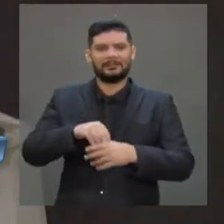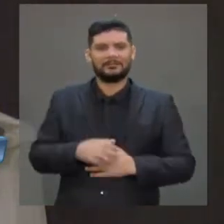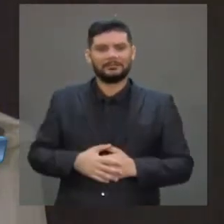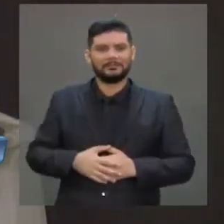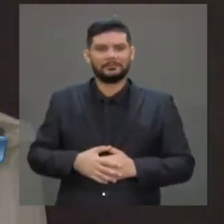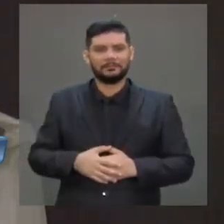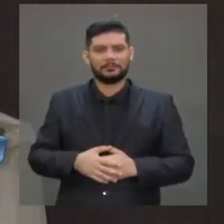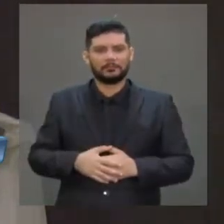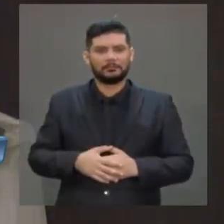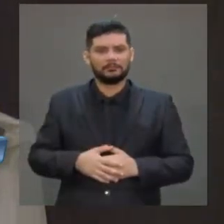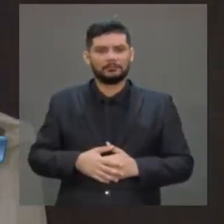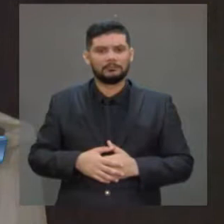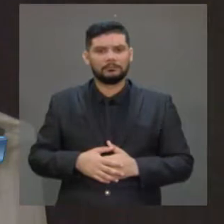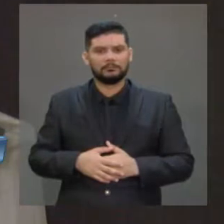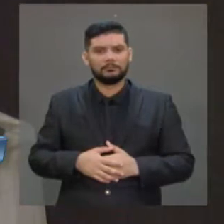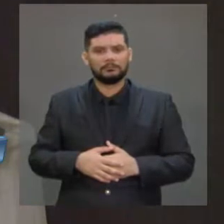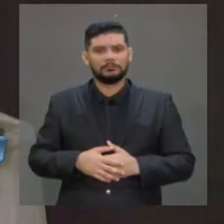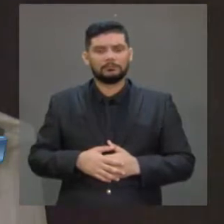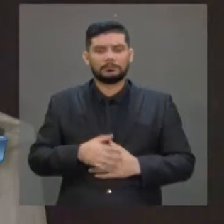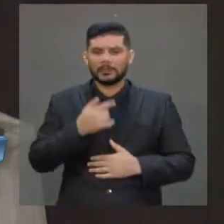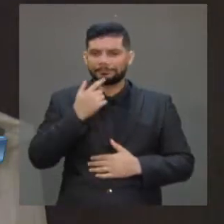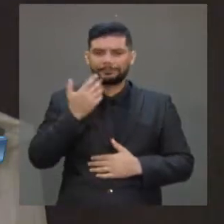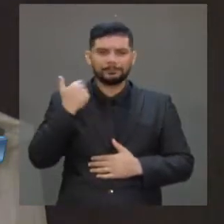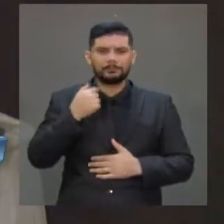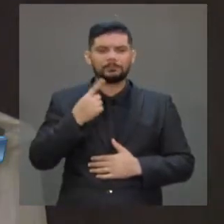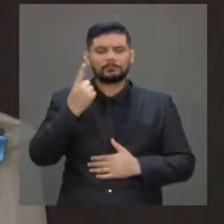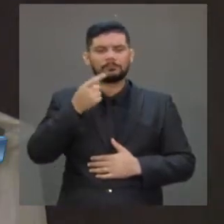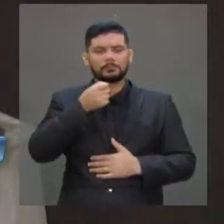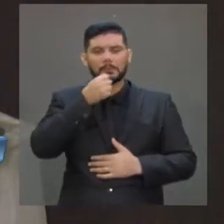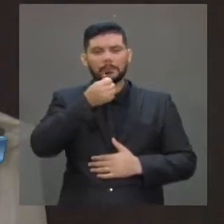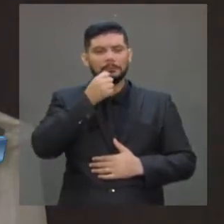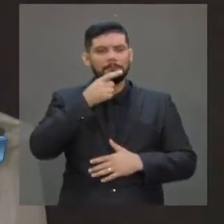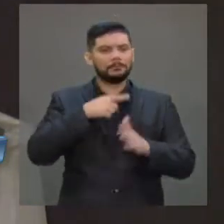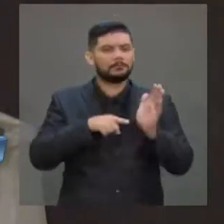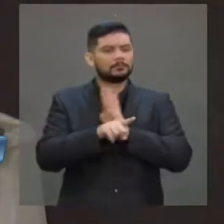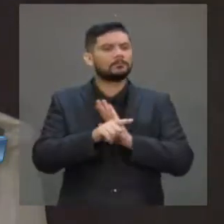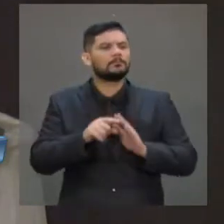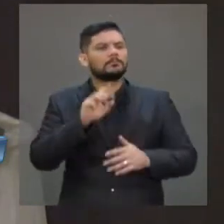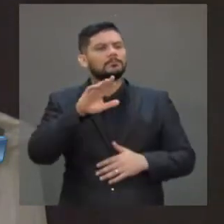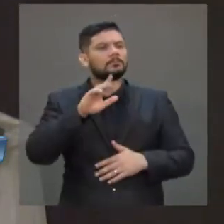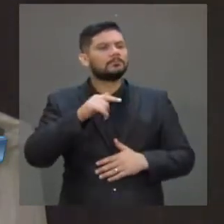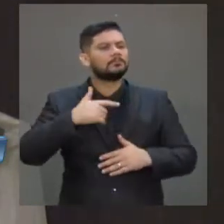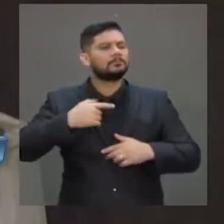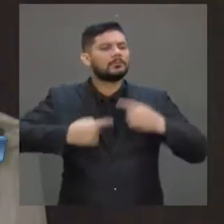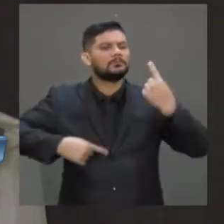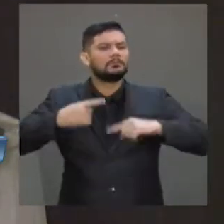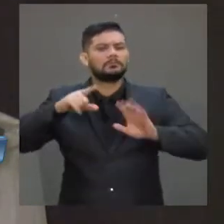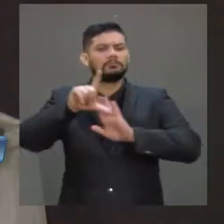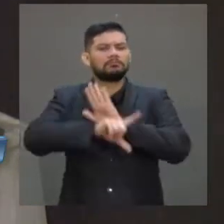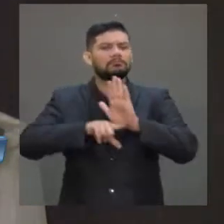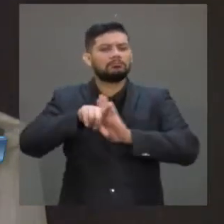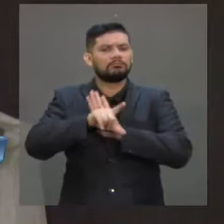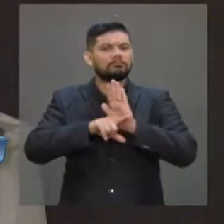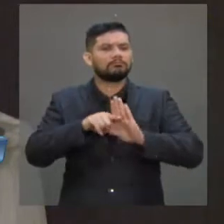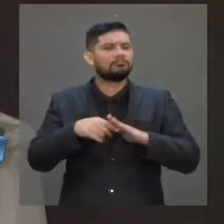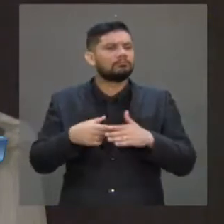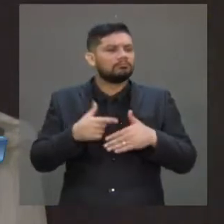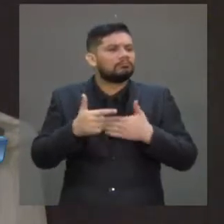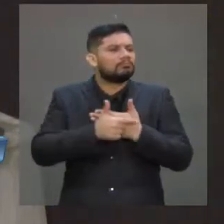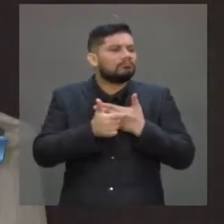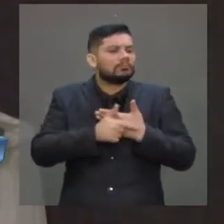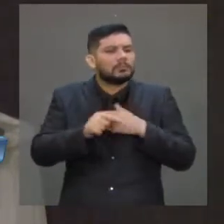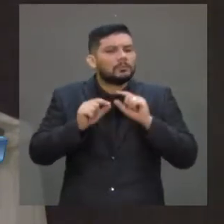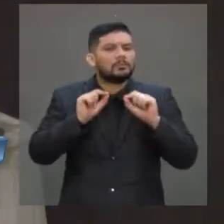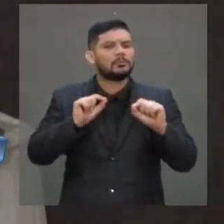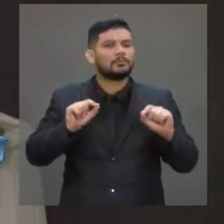Há pouco, um repórter me perguntava sobre esse papel legislativo que as assembleias estaduais têm.